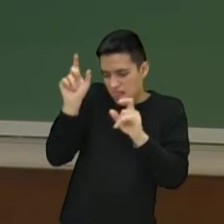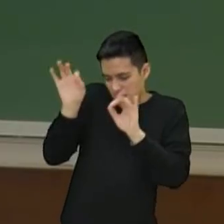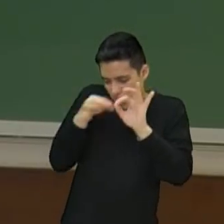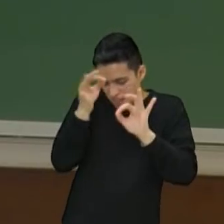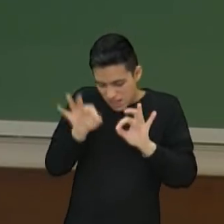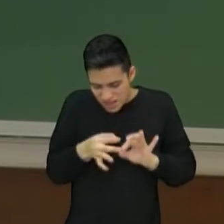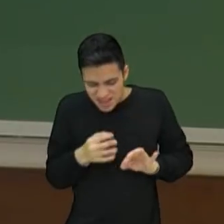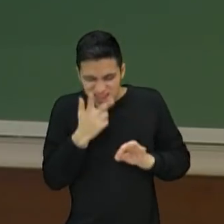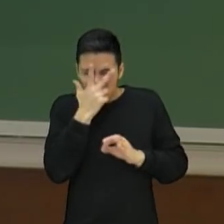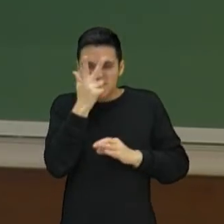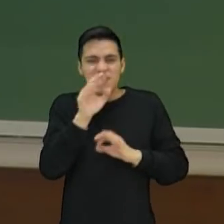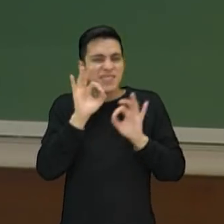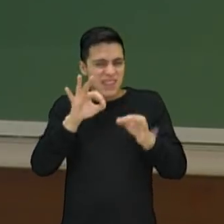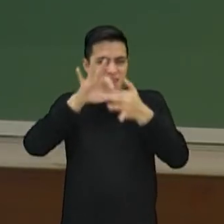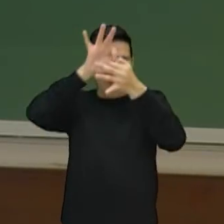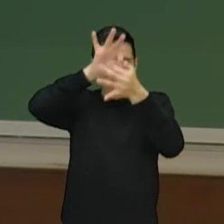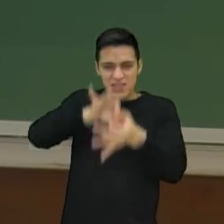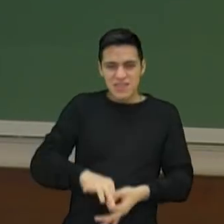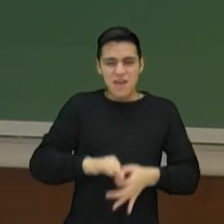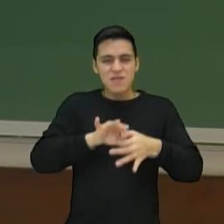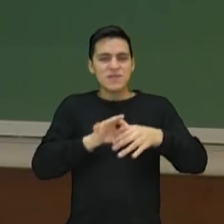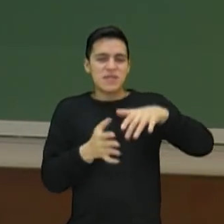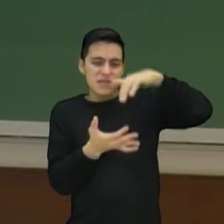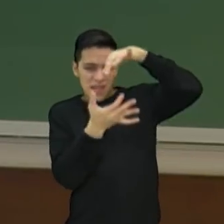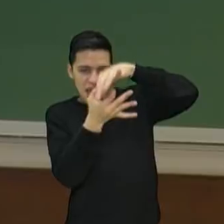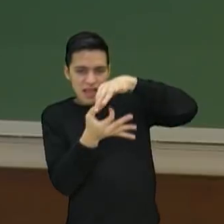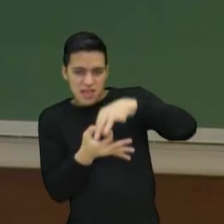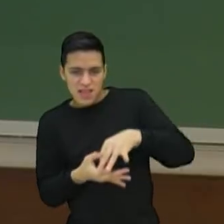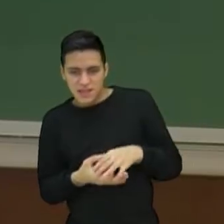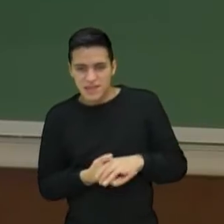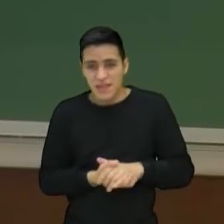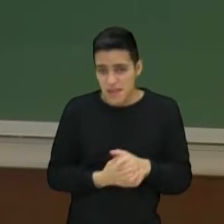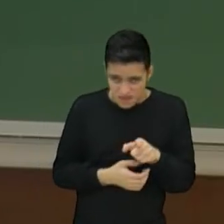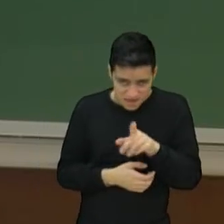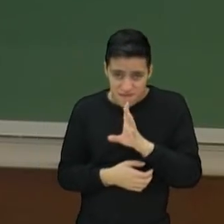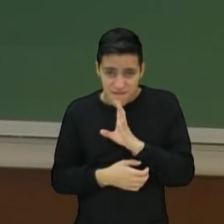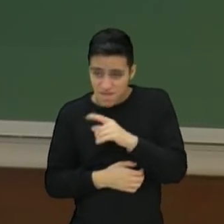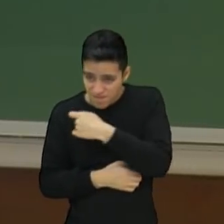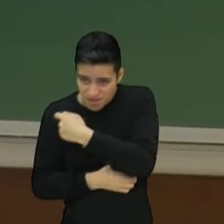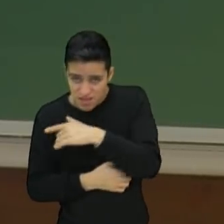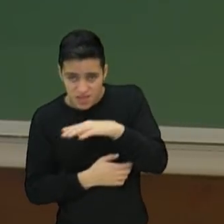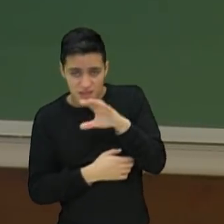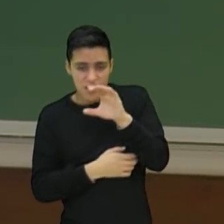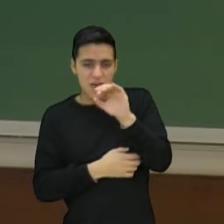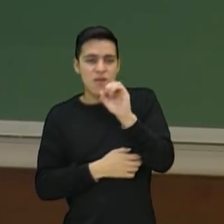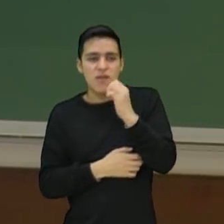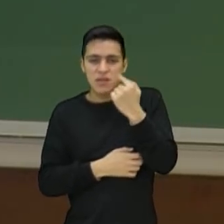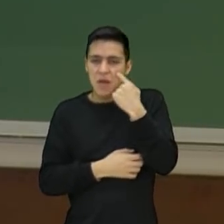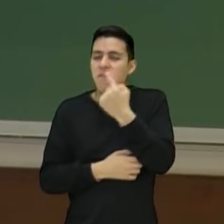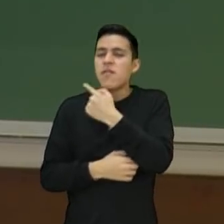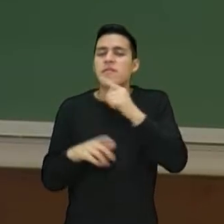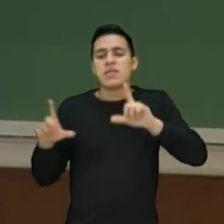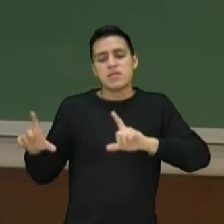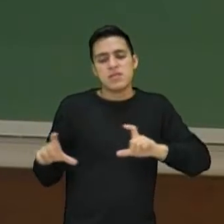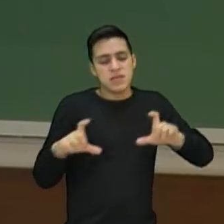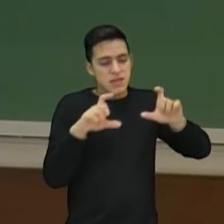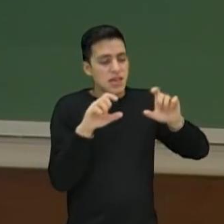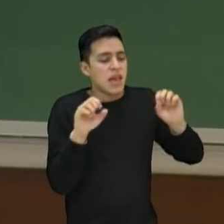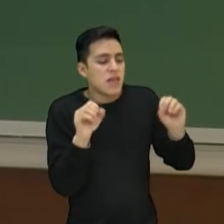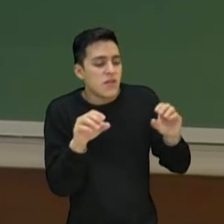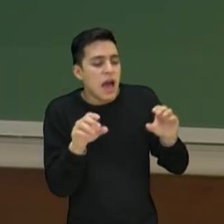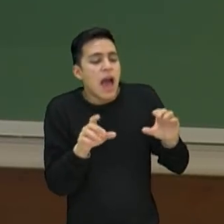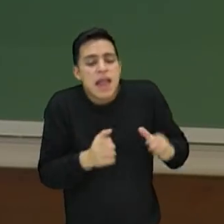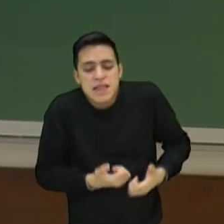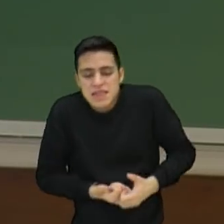isso. Olha só, vocês conhecem as coesões? A coesão que o texto tem? No fragmento do texto, vamos ver. Educar é dar